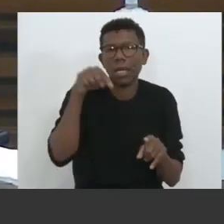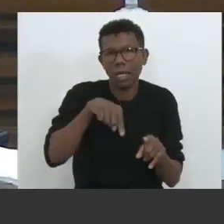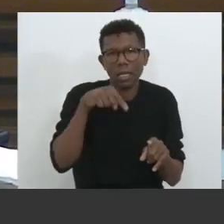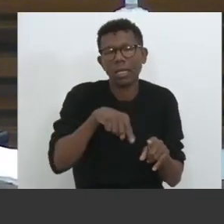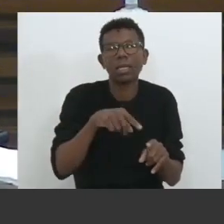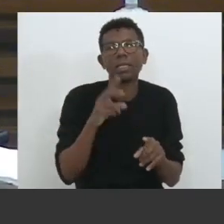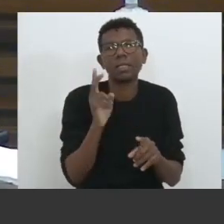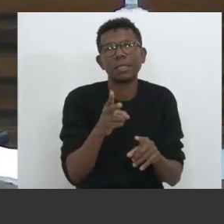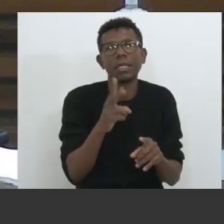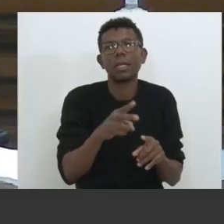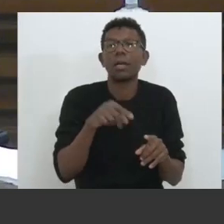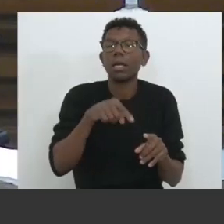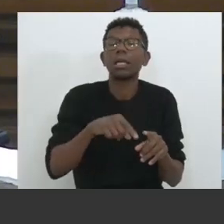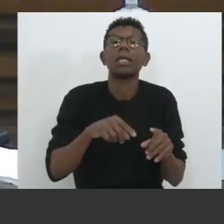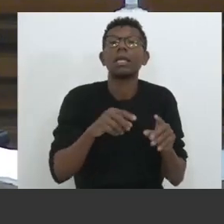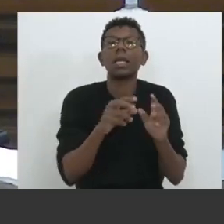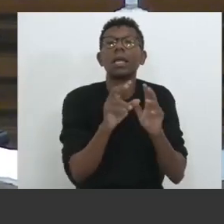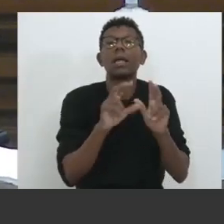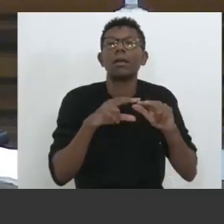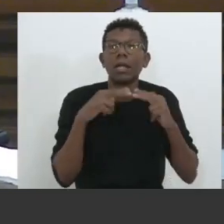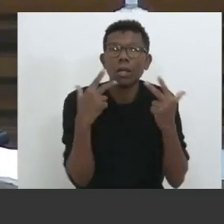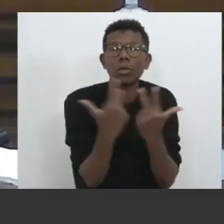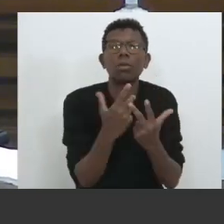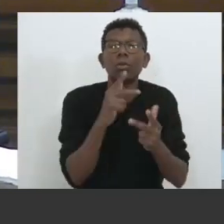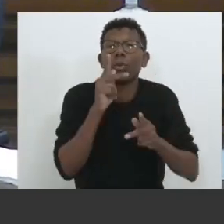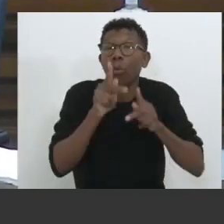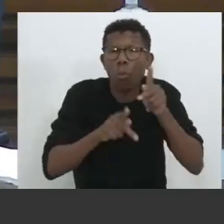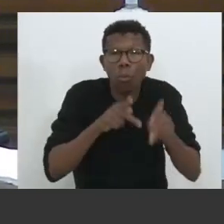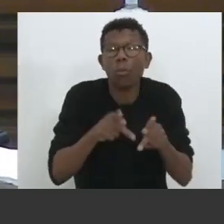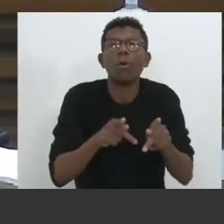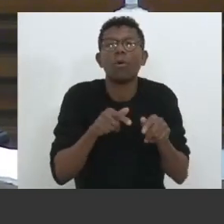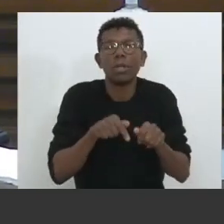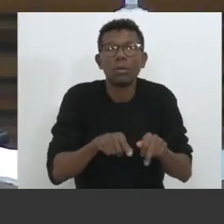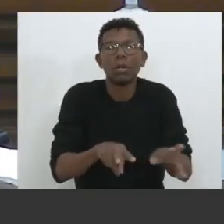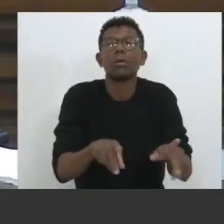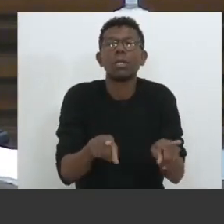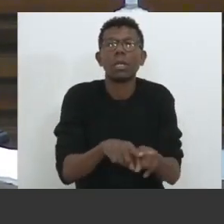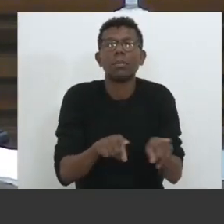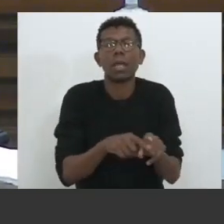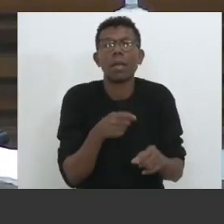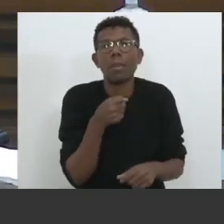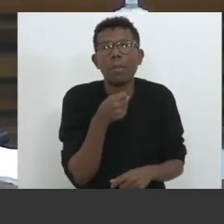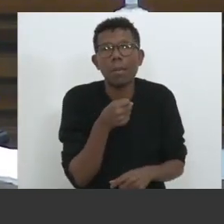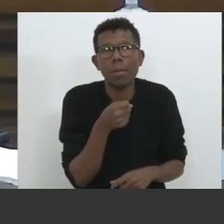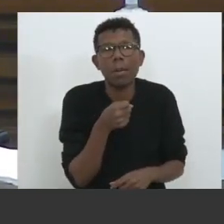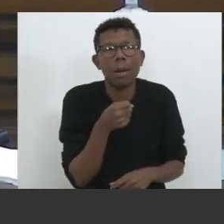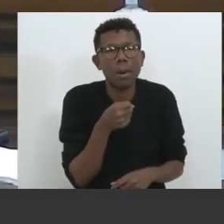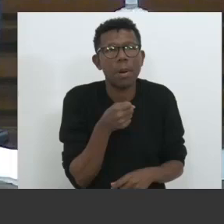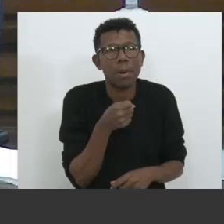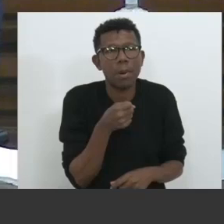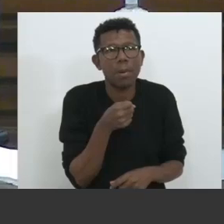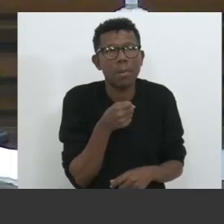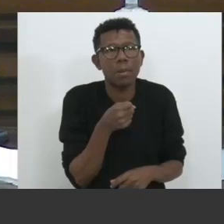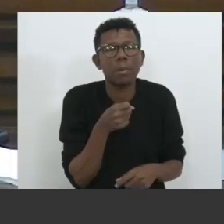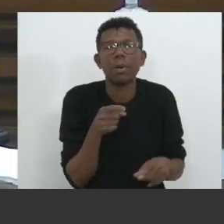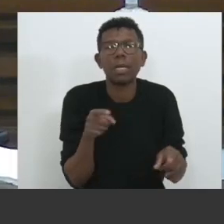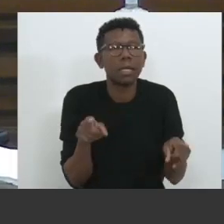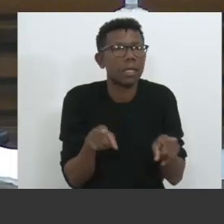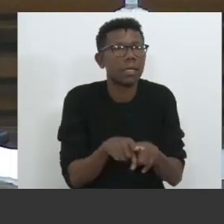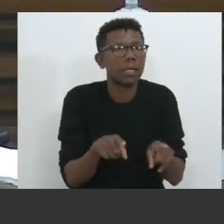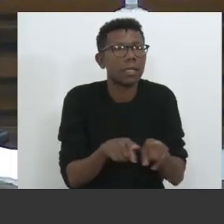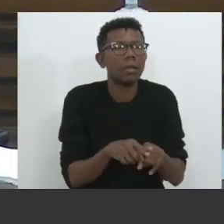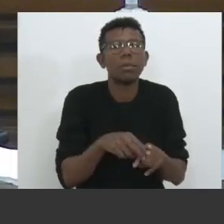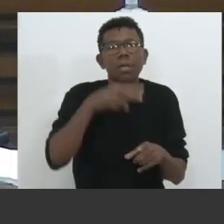do do Povo de Guarulhos a imprensa da nossa cidade o cerimonial a equipe cerimonial da